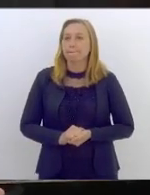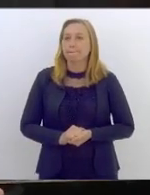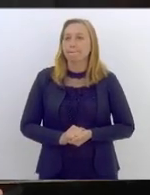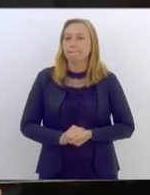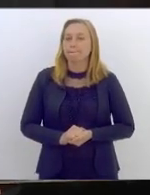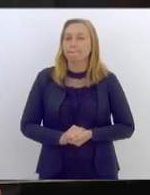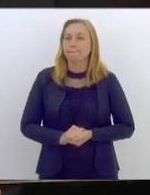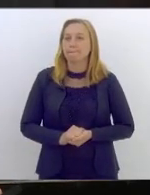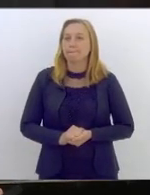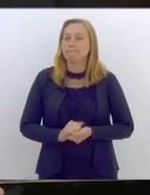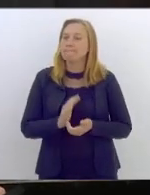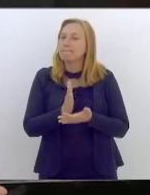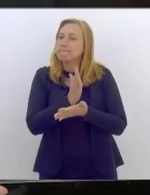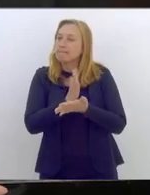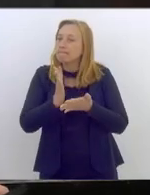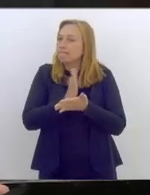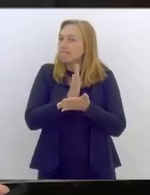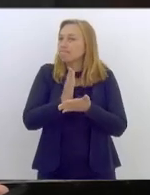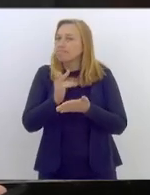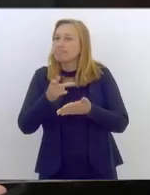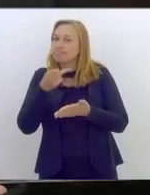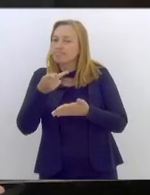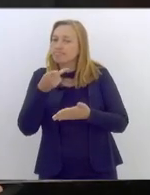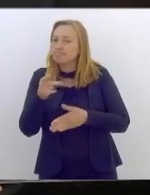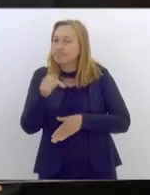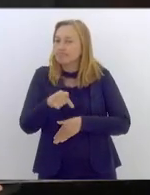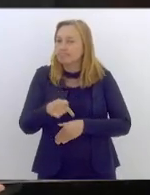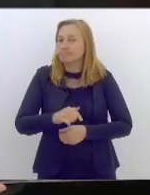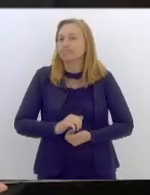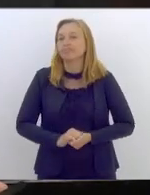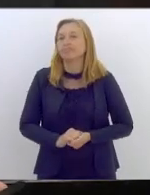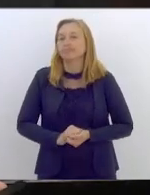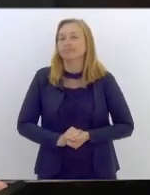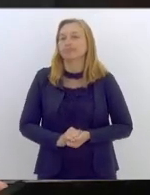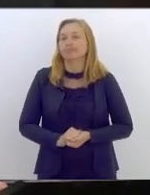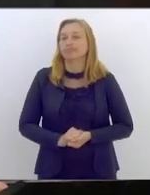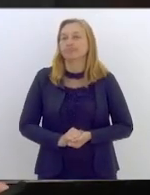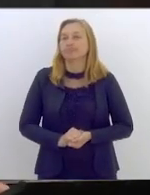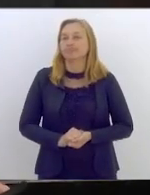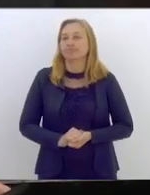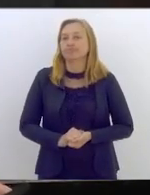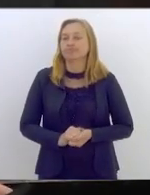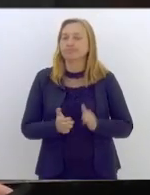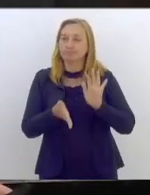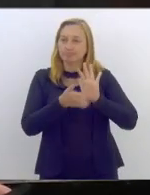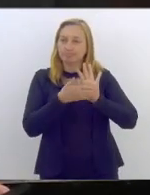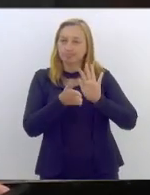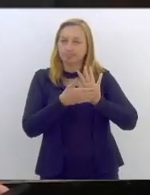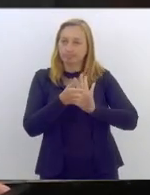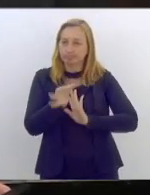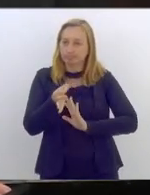fazer algumas considerações sobre a presente proposta.